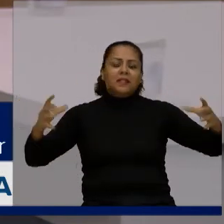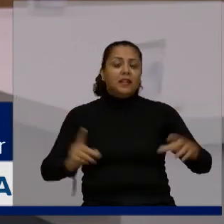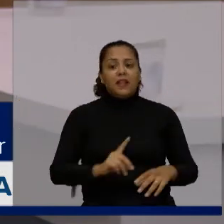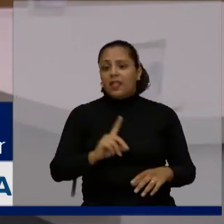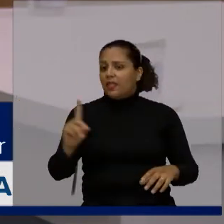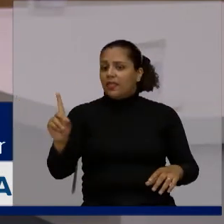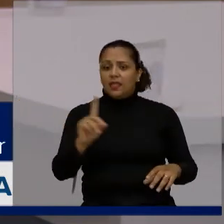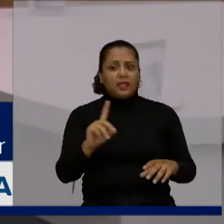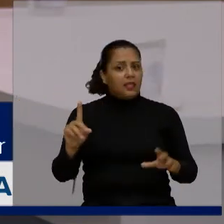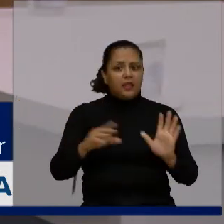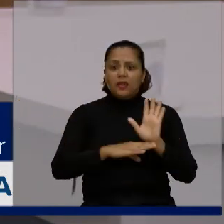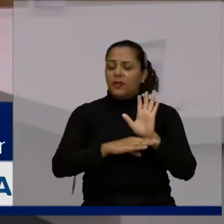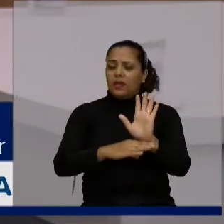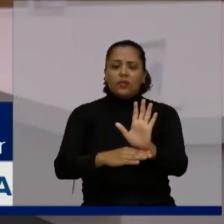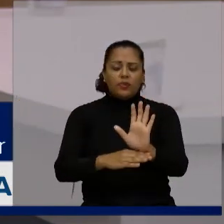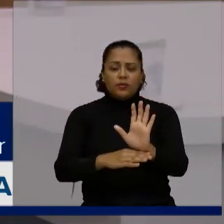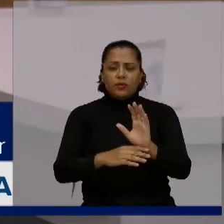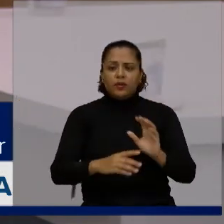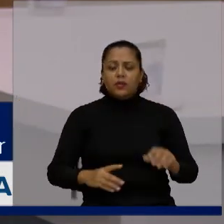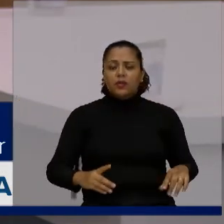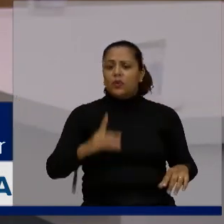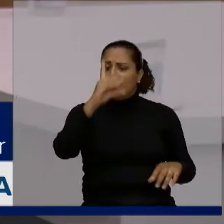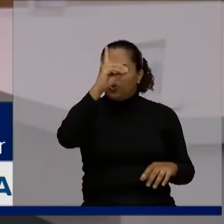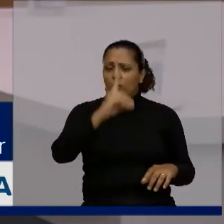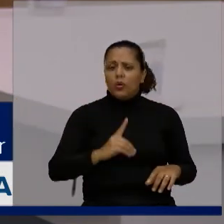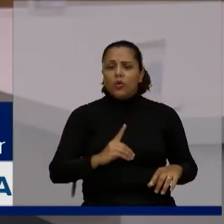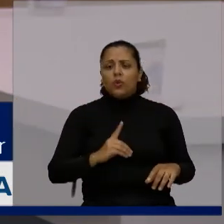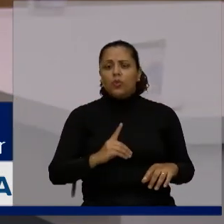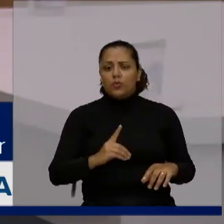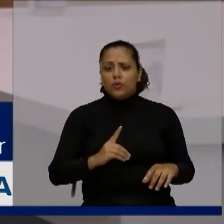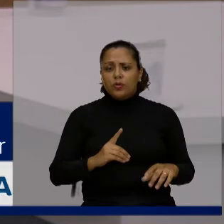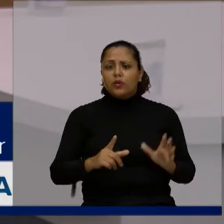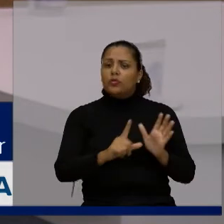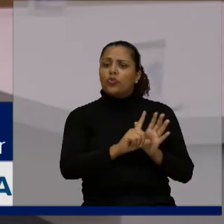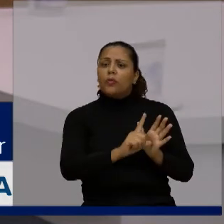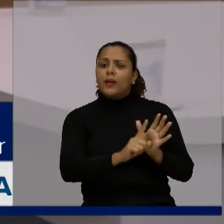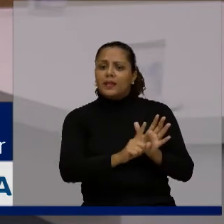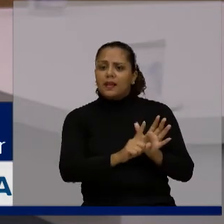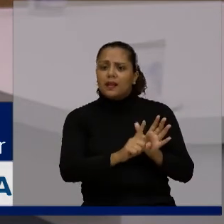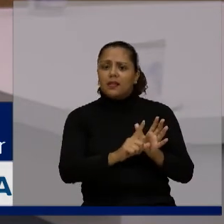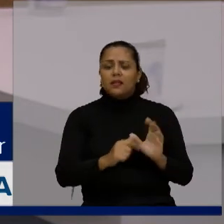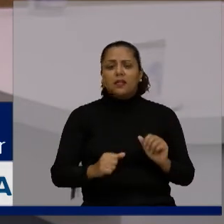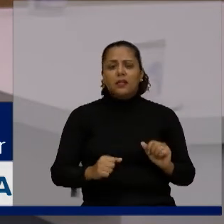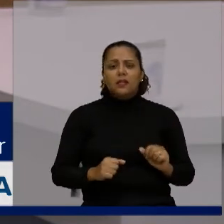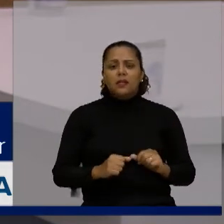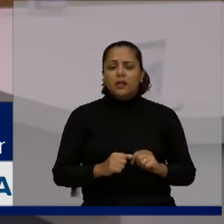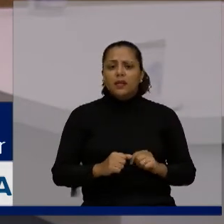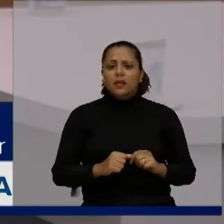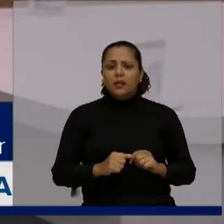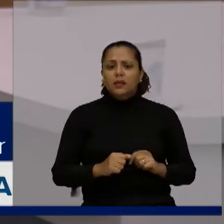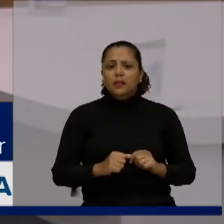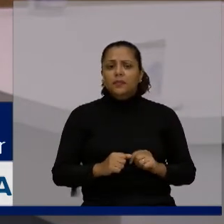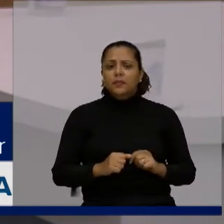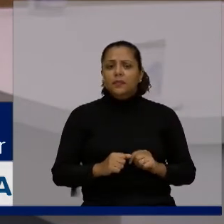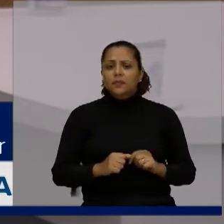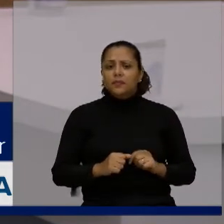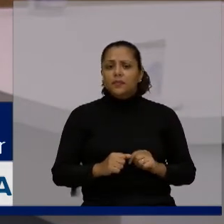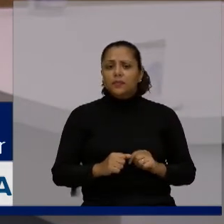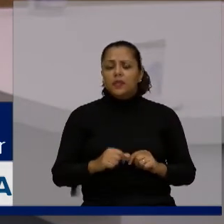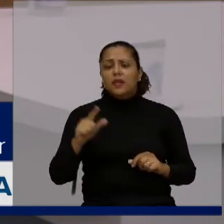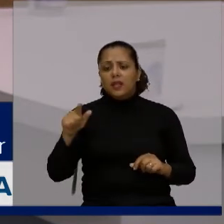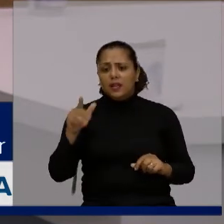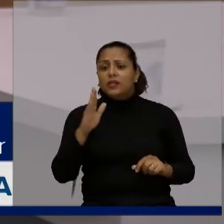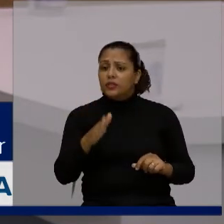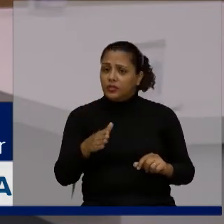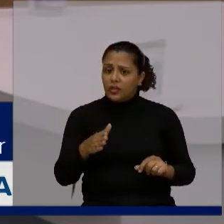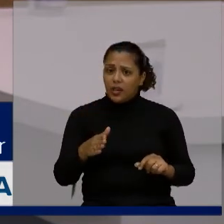e retirando o direito dos comerciantes, dos representantes comerciais, que já estão passando por